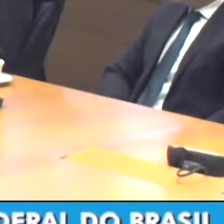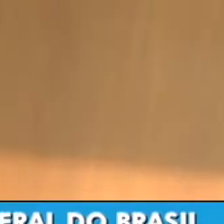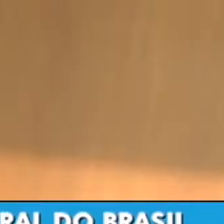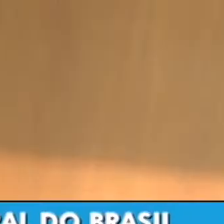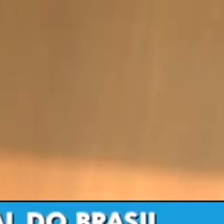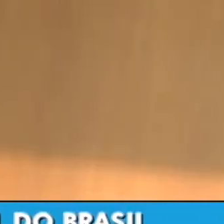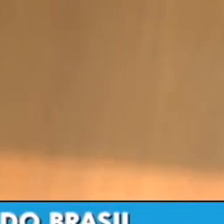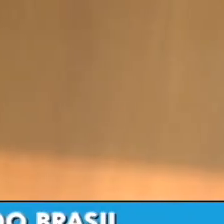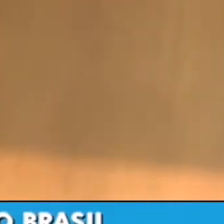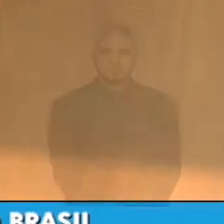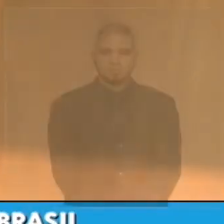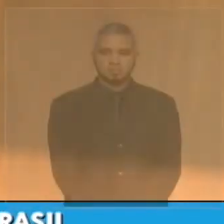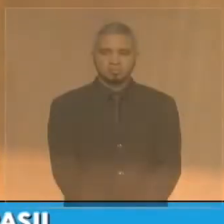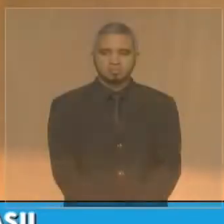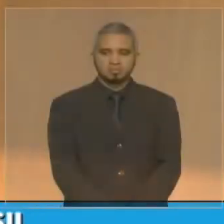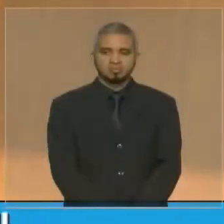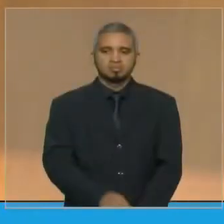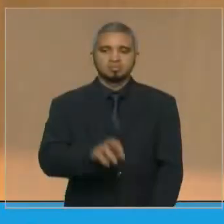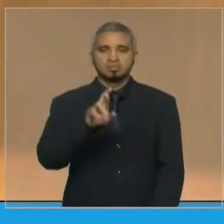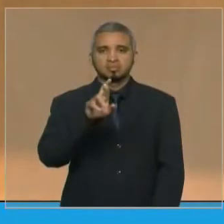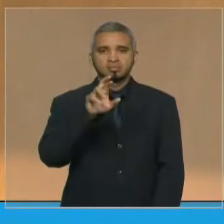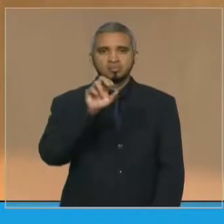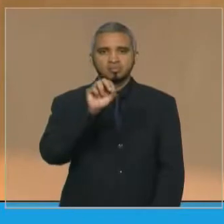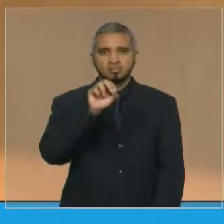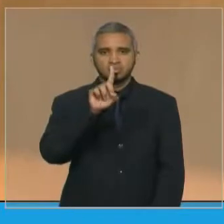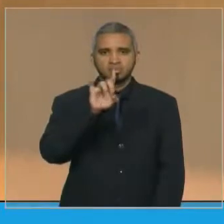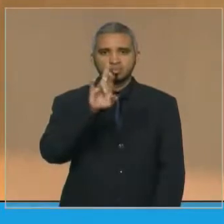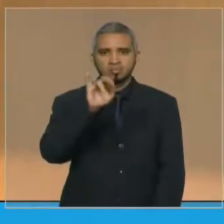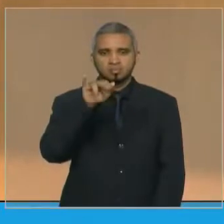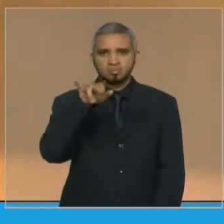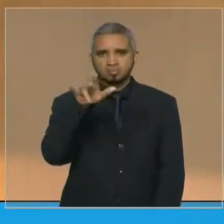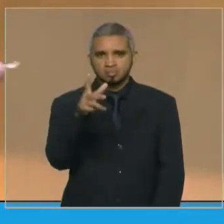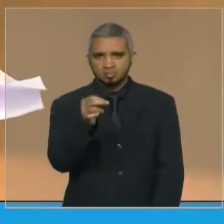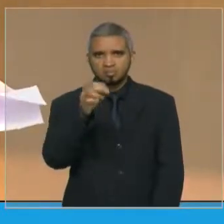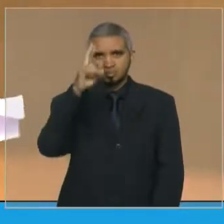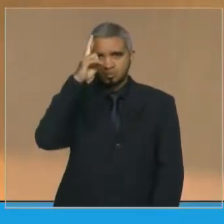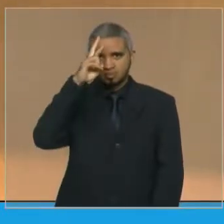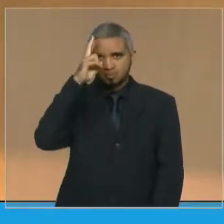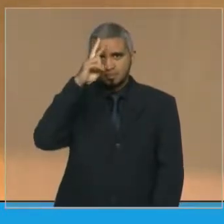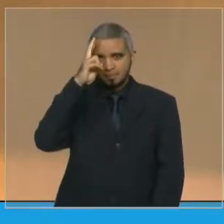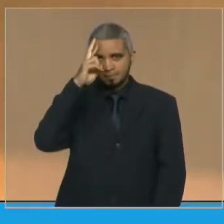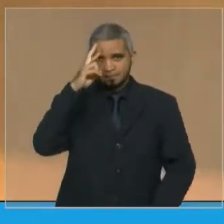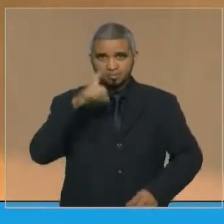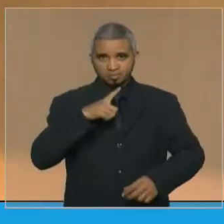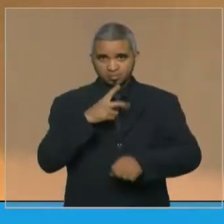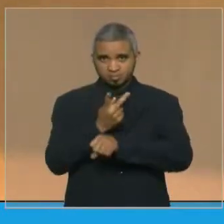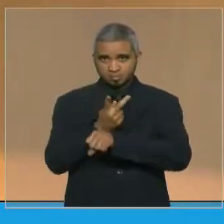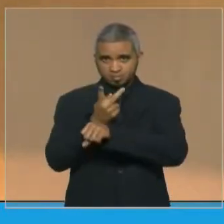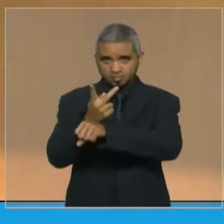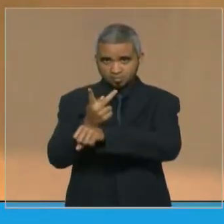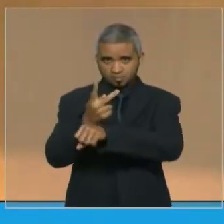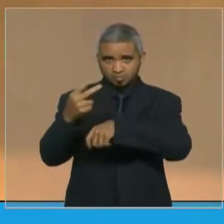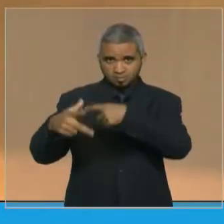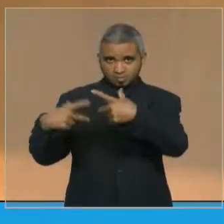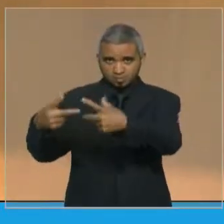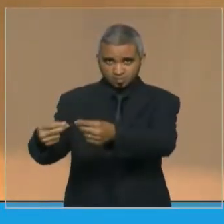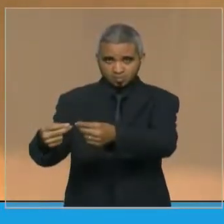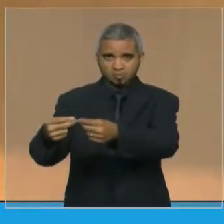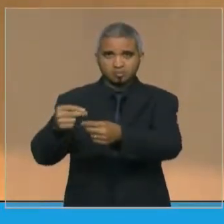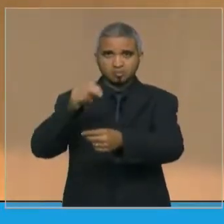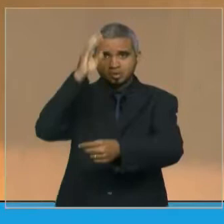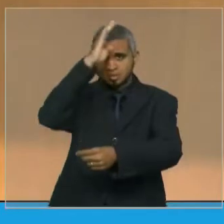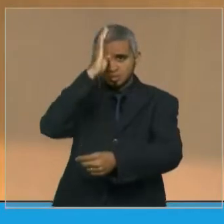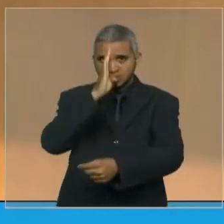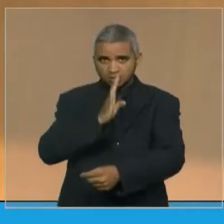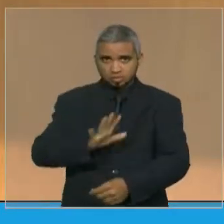Como o Rubim bem lembrou, né, a premiação do servidor excelência, hoje existente a nível nacional,